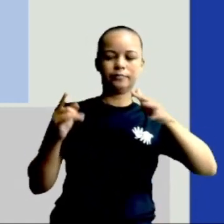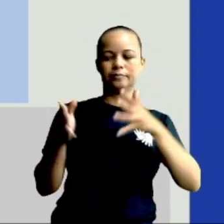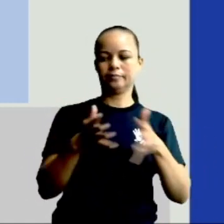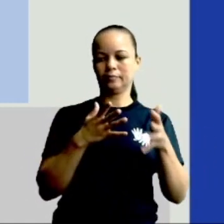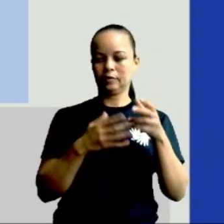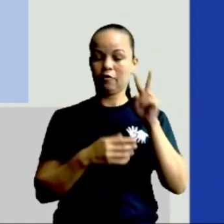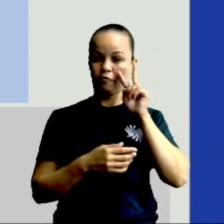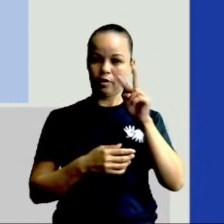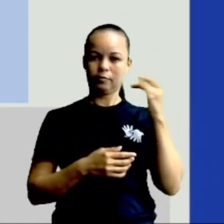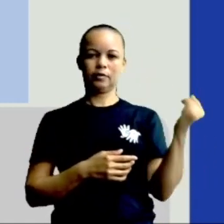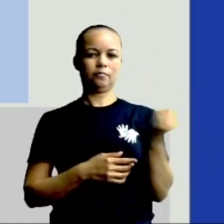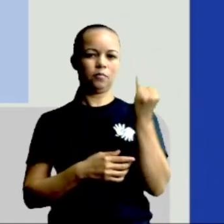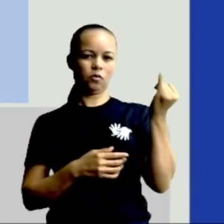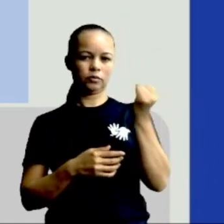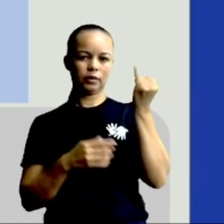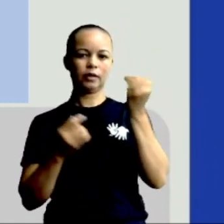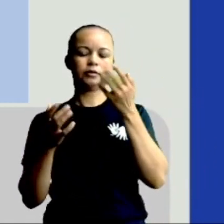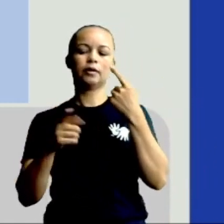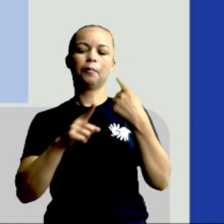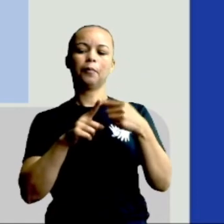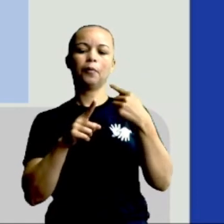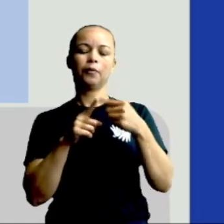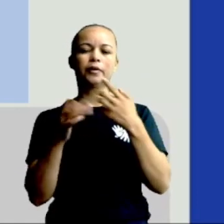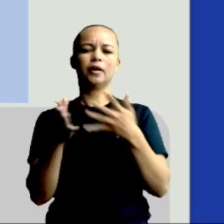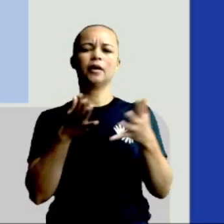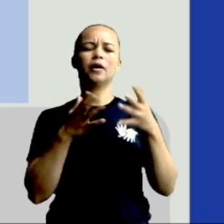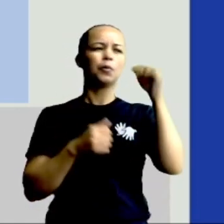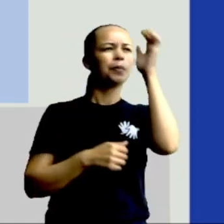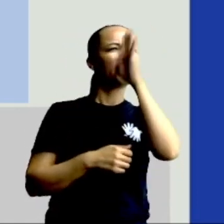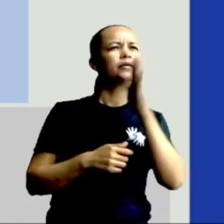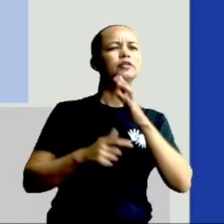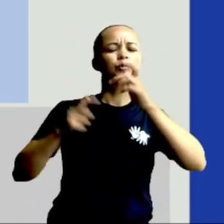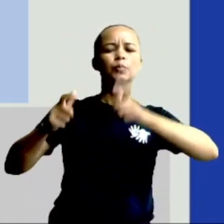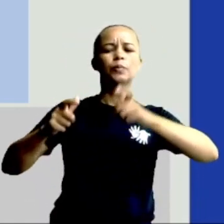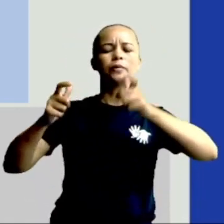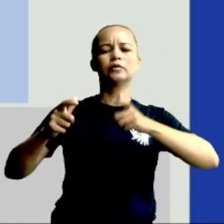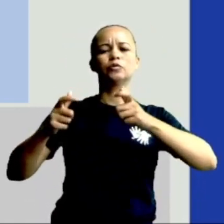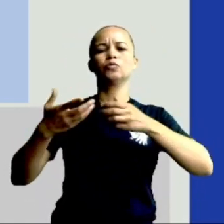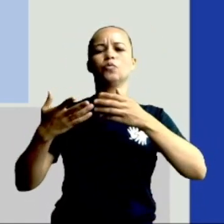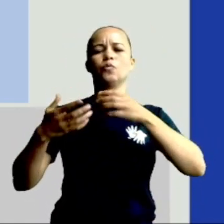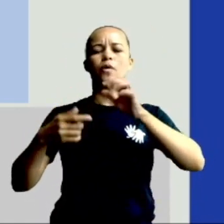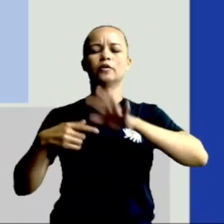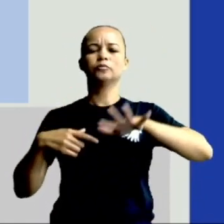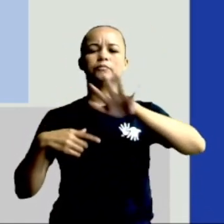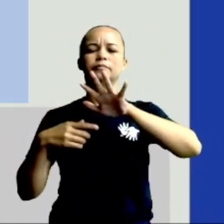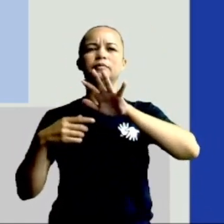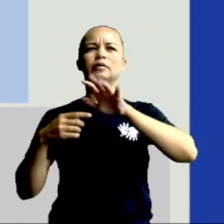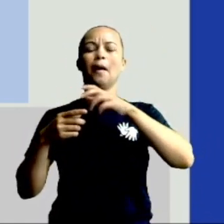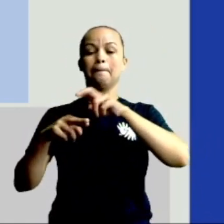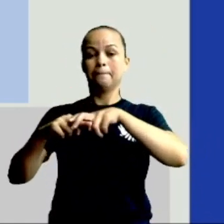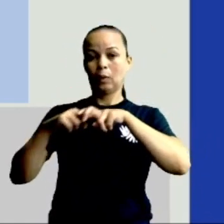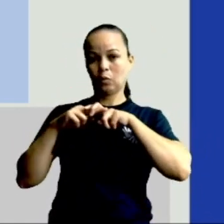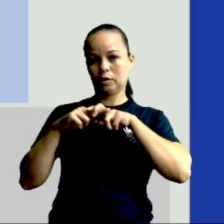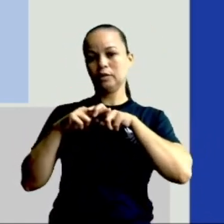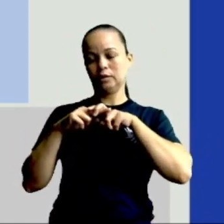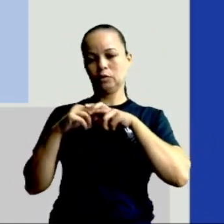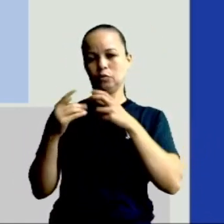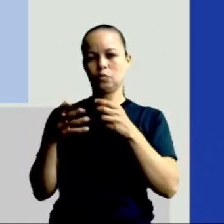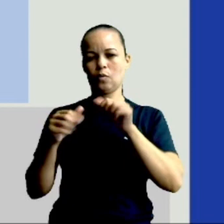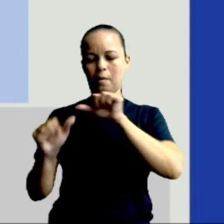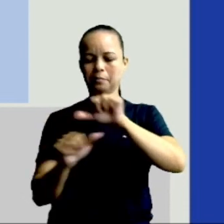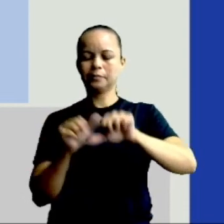Vimos a importância, né, porque o Brasil, né, a posição do Brasil no hemisfério, né, e por isso essa mudança,